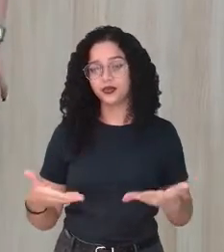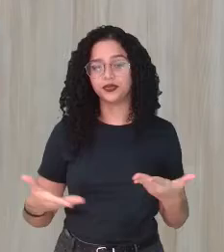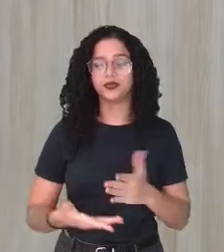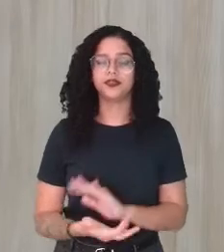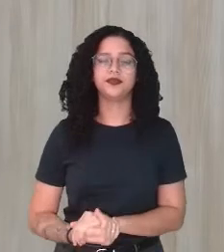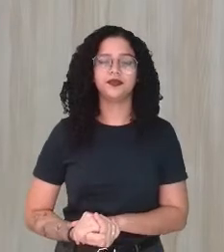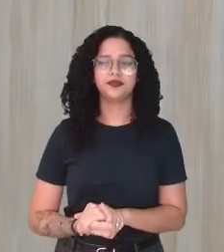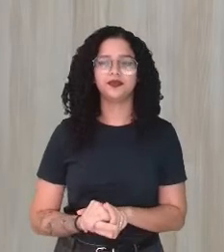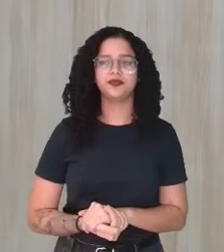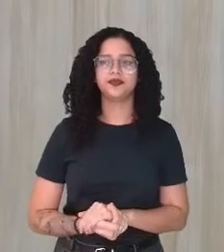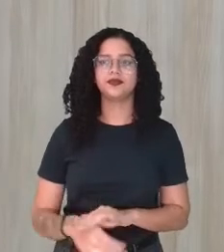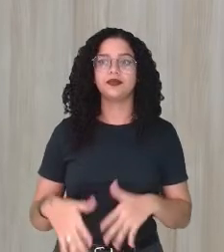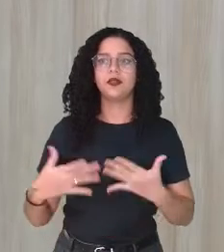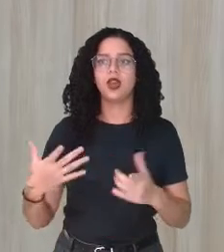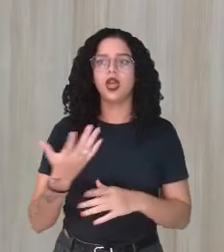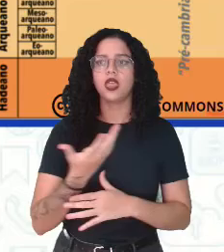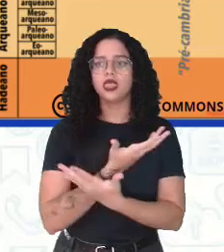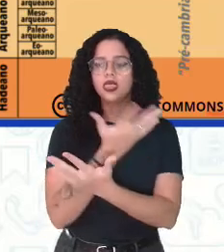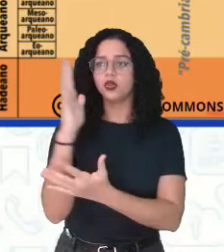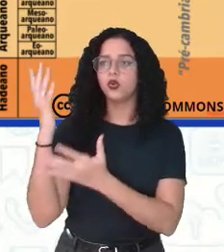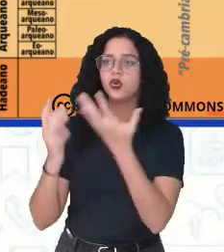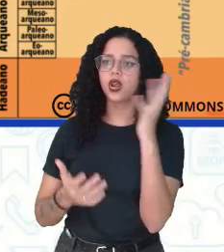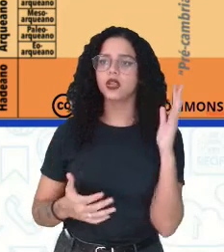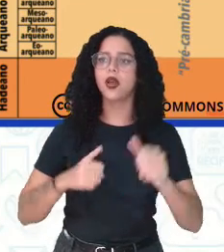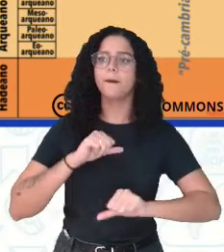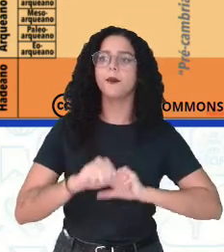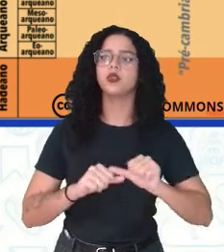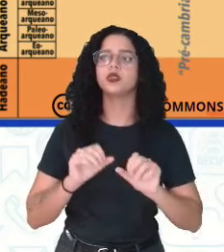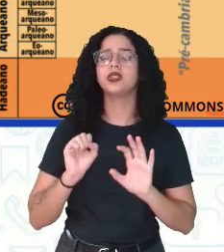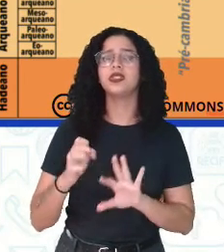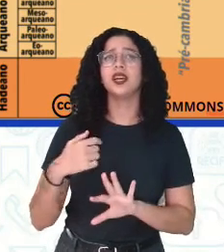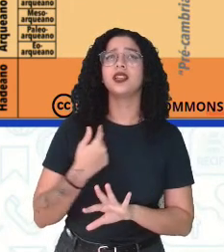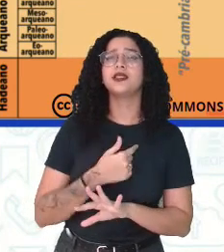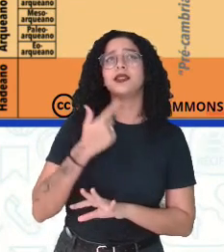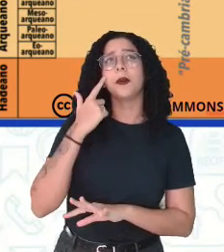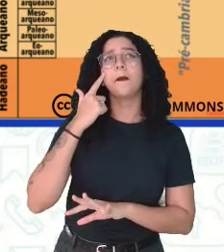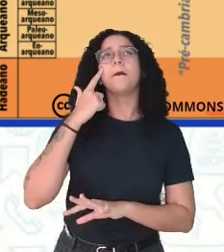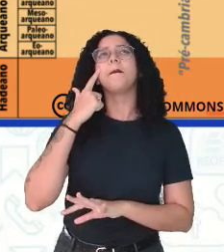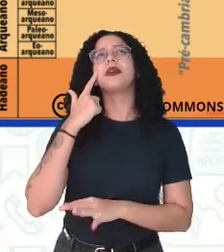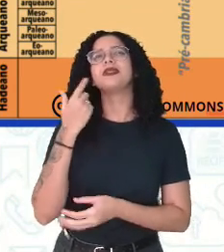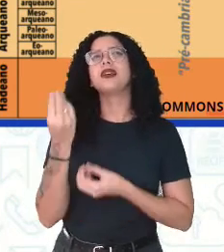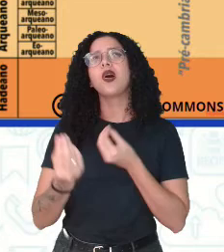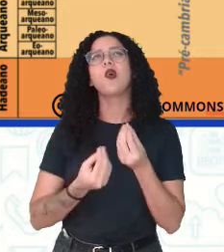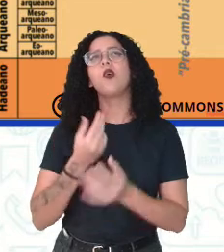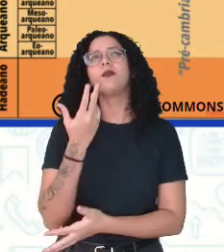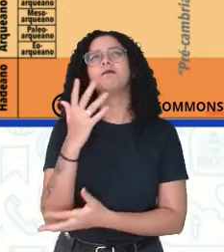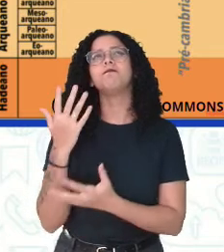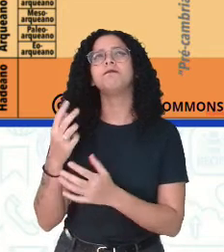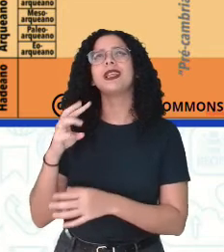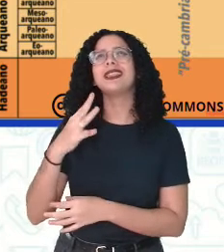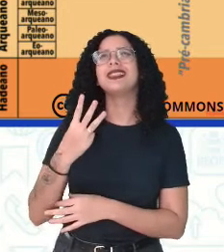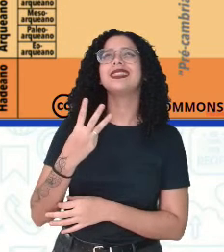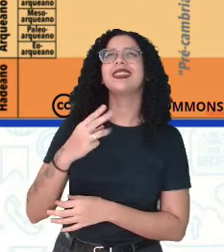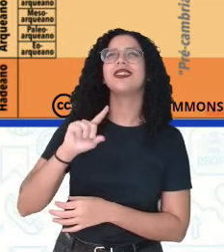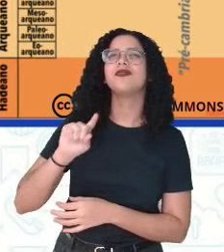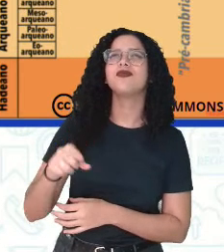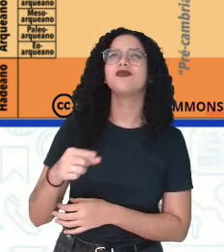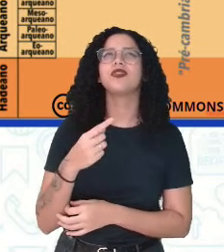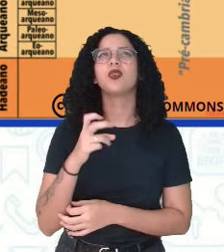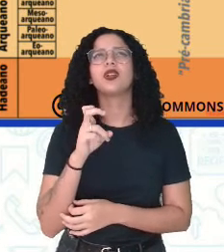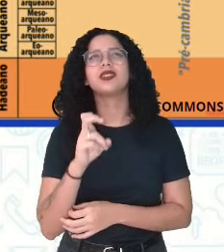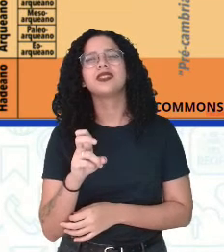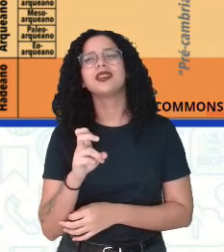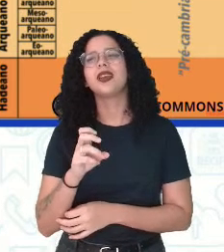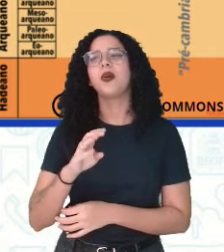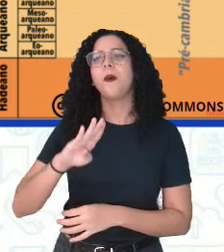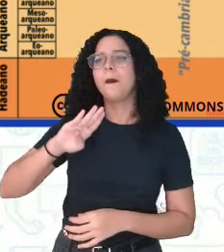assim, a natureza e as mudanças. Então, se a gente pensar aí nas condições ambientais de 3,5 bilhões de anos para trás,